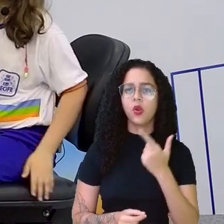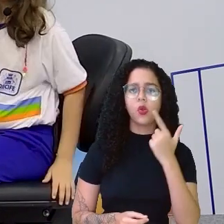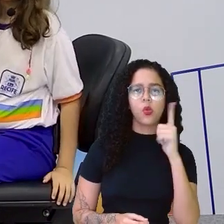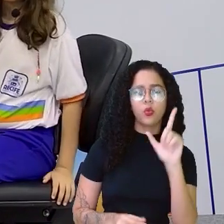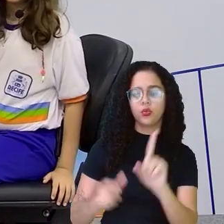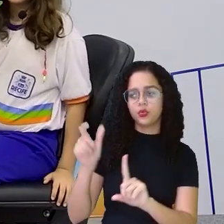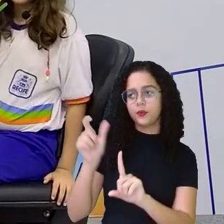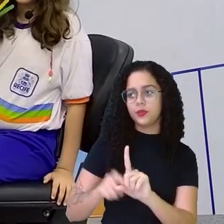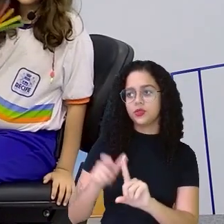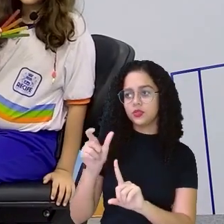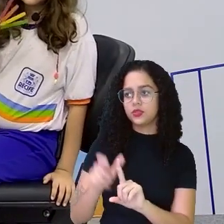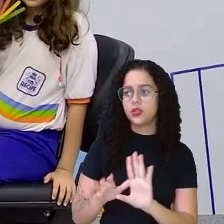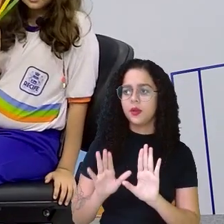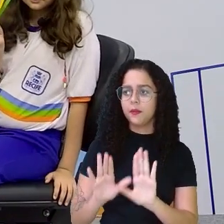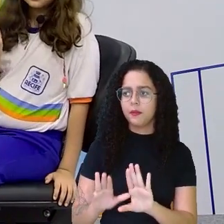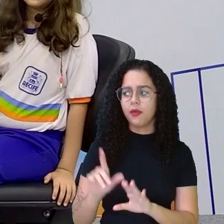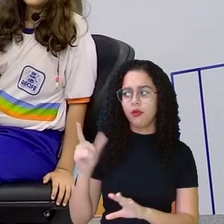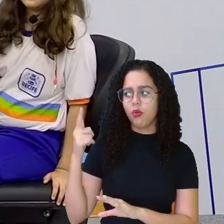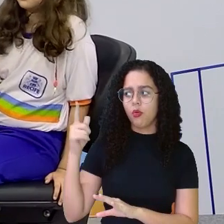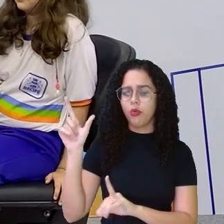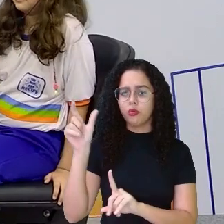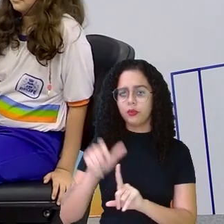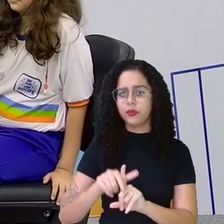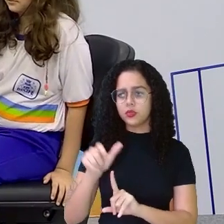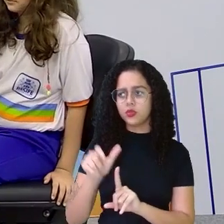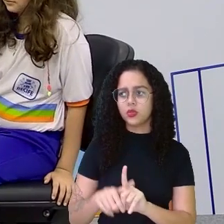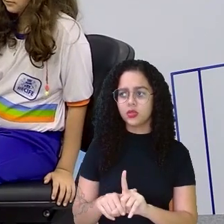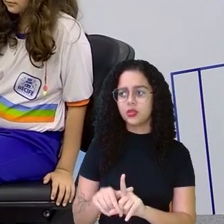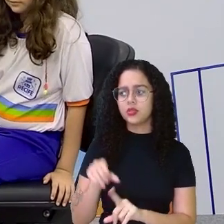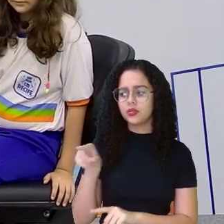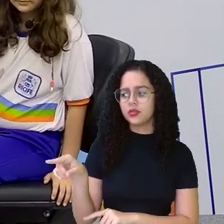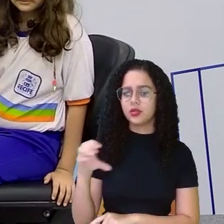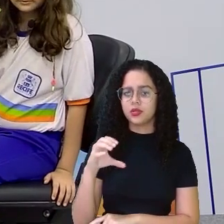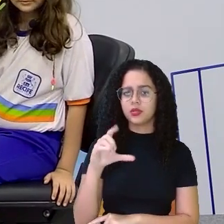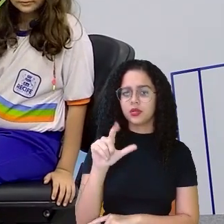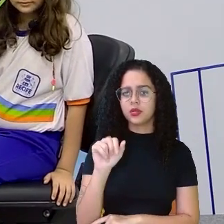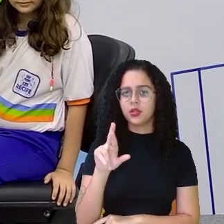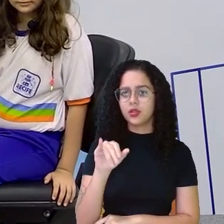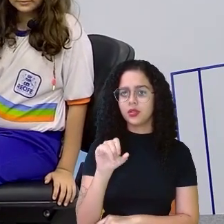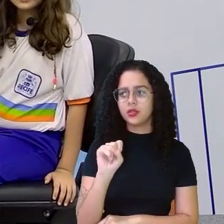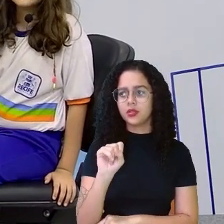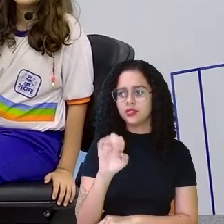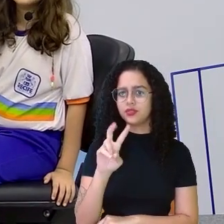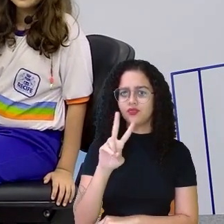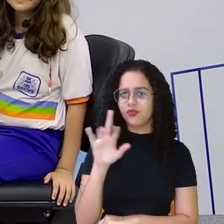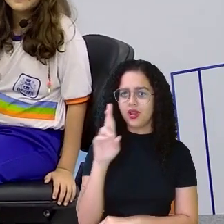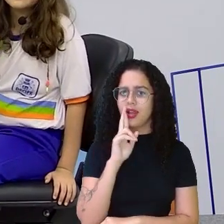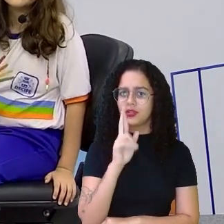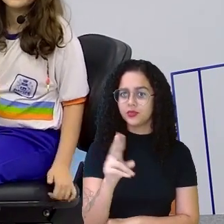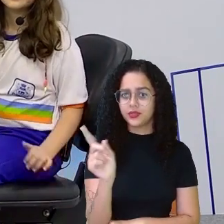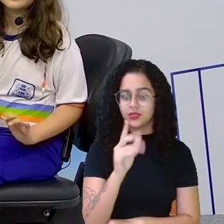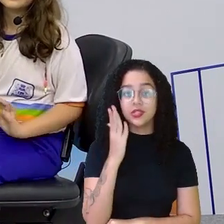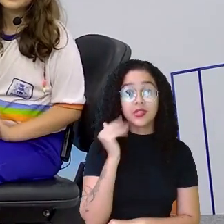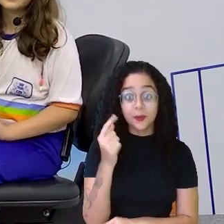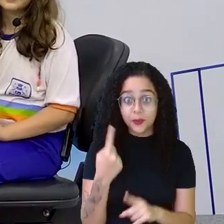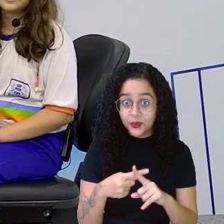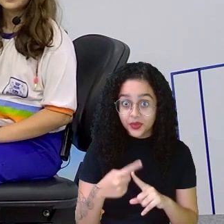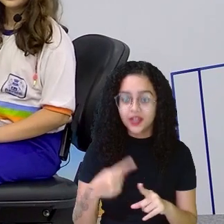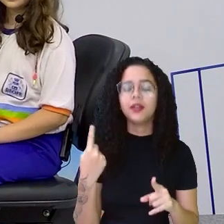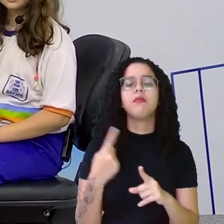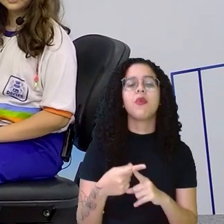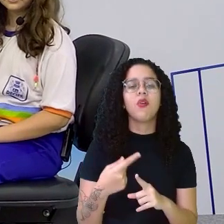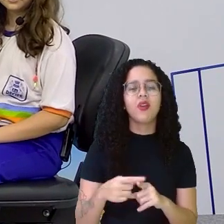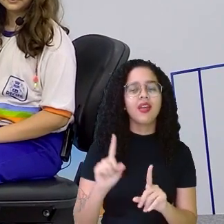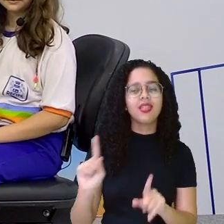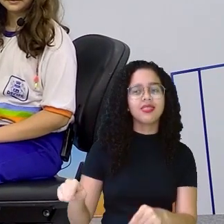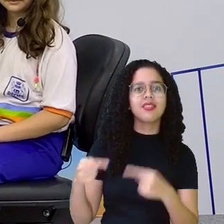outros personagens. Só que esses outros personagens, Clarice agora não vai dar a resposta. Sabe por quê? Porque vai